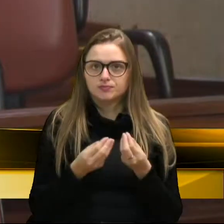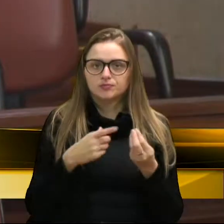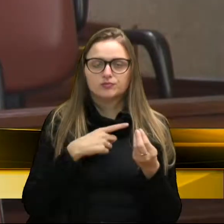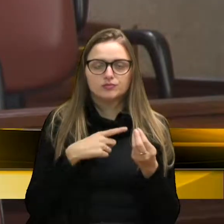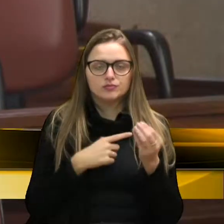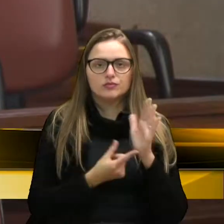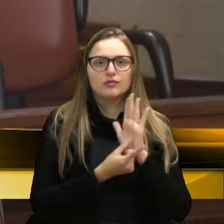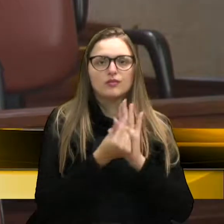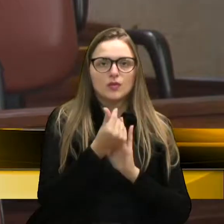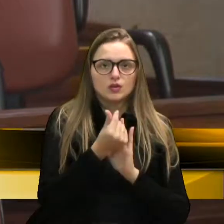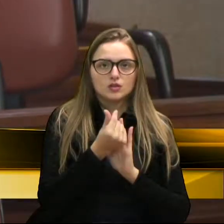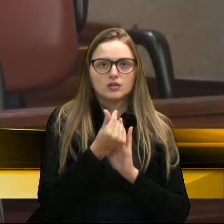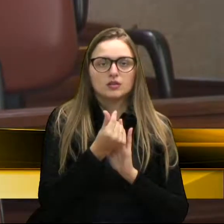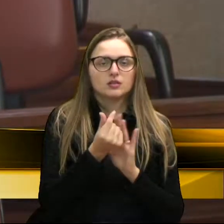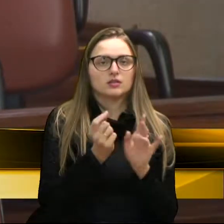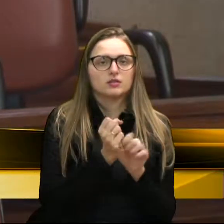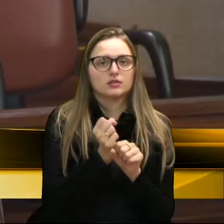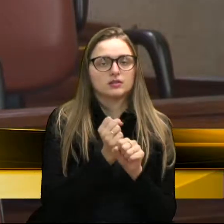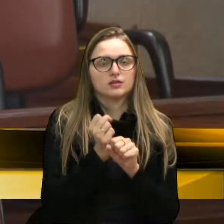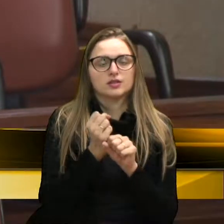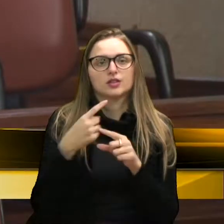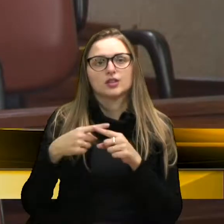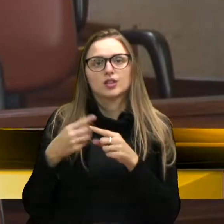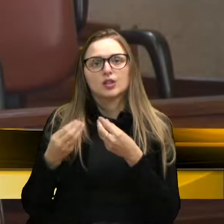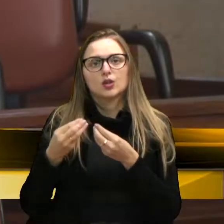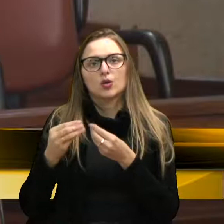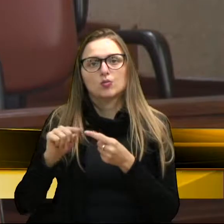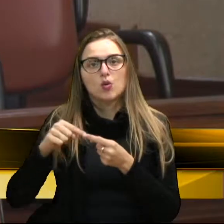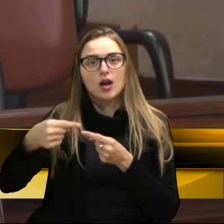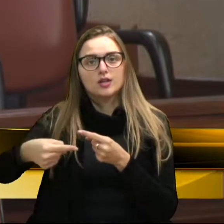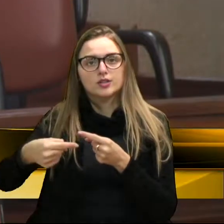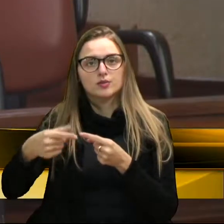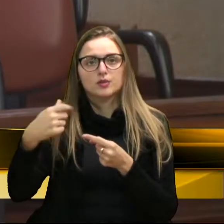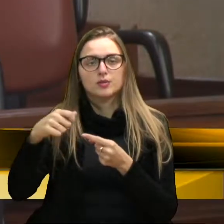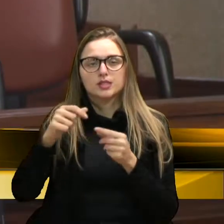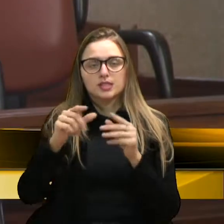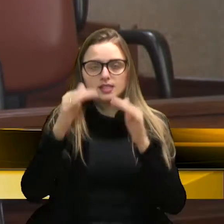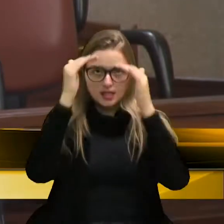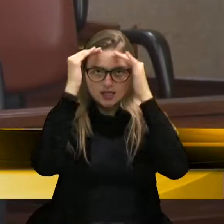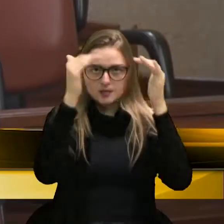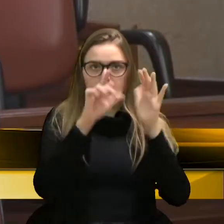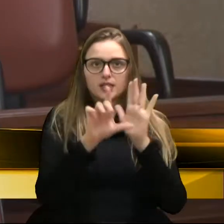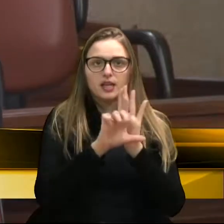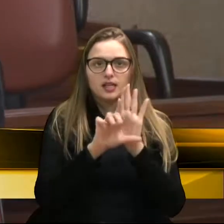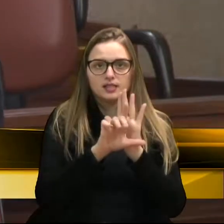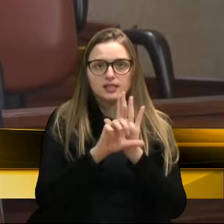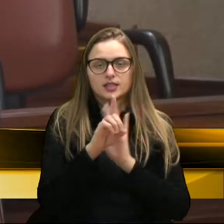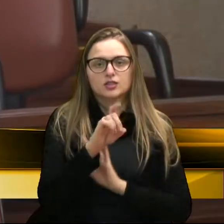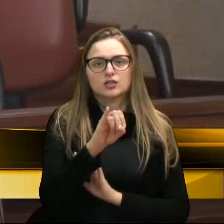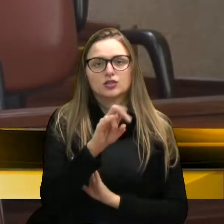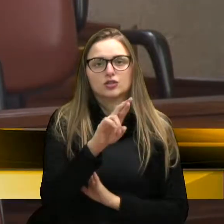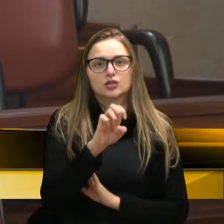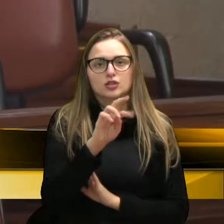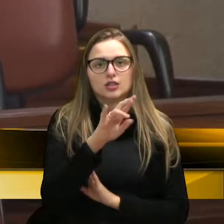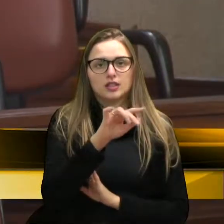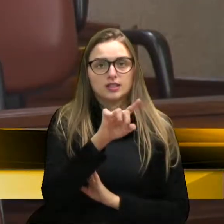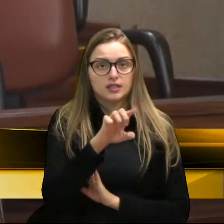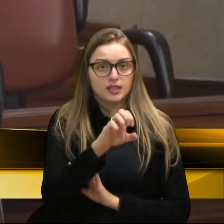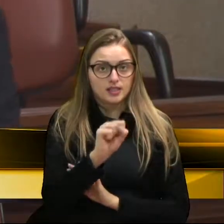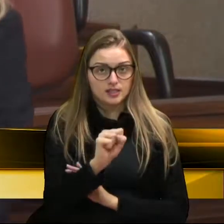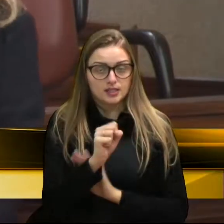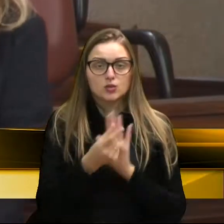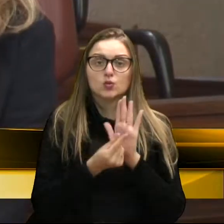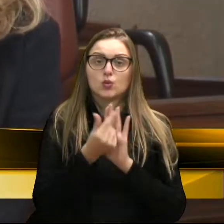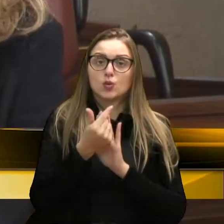orçamentária anual, pois, como visto, esta deve seguir a Lei de Diretrizes Orçamentárias. Ressalta-se